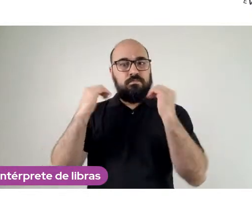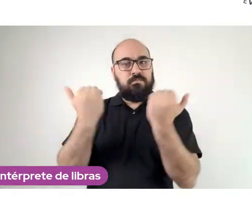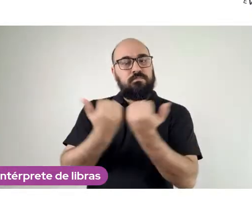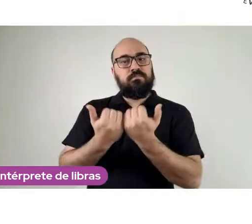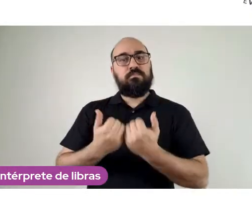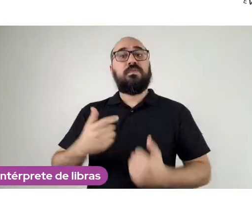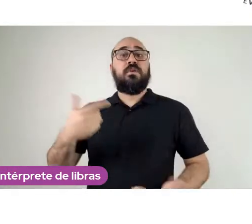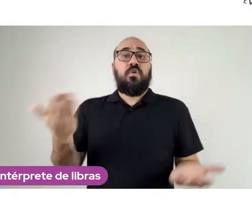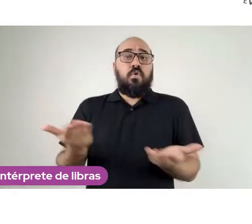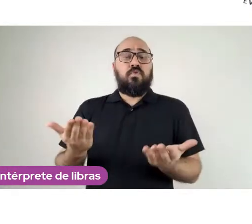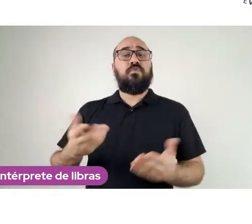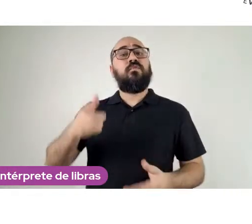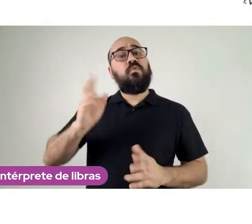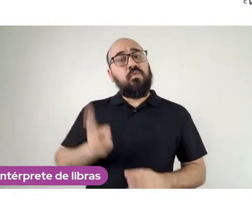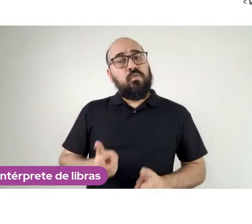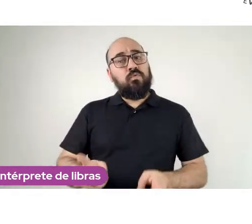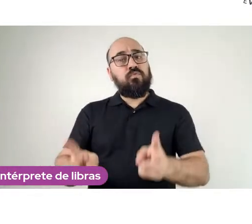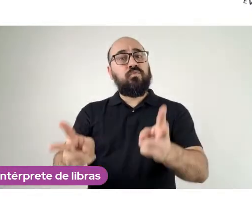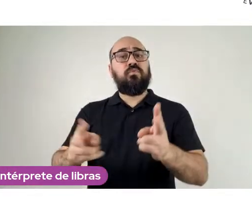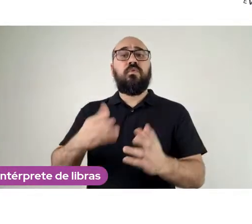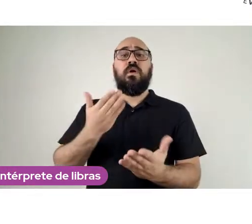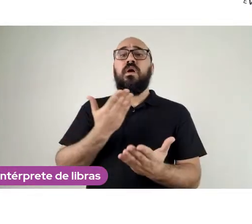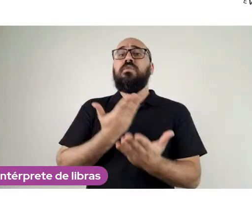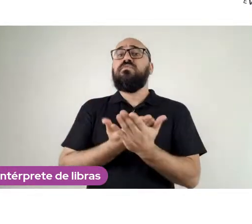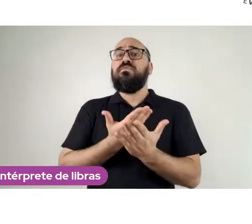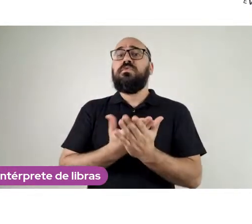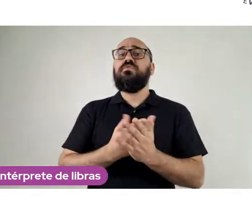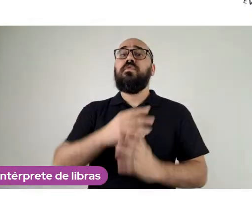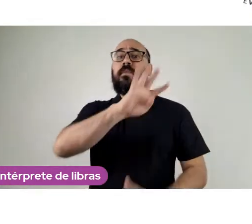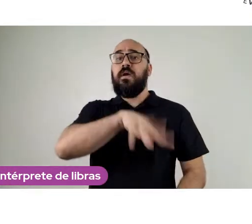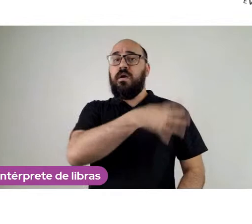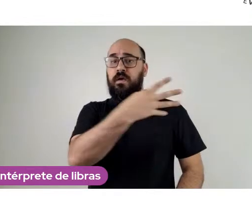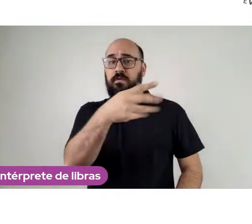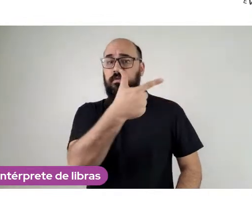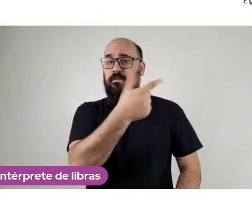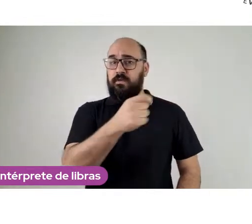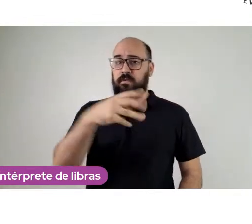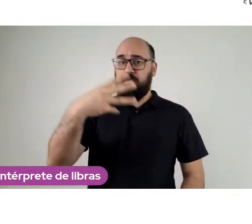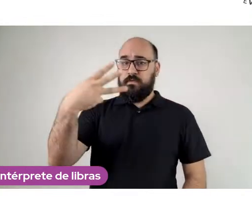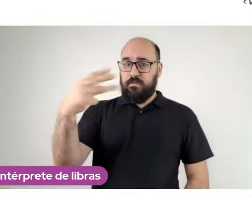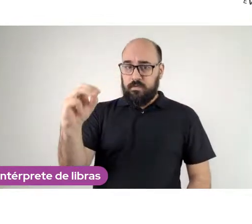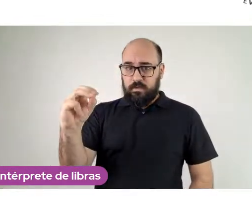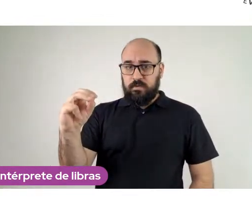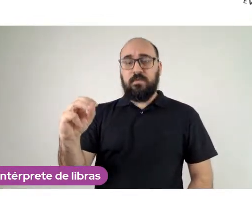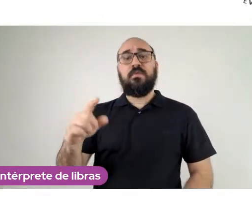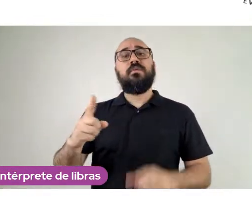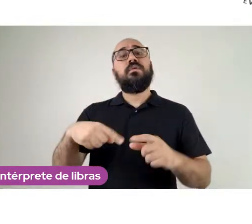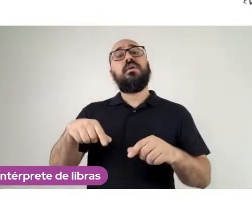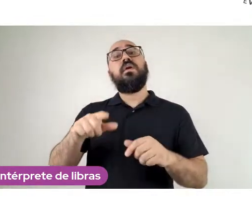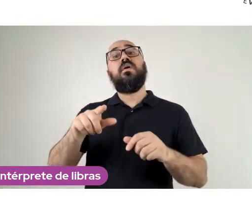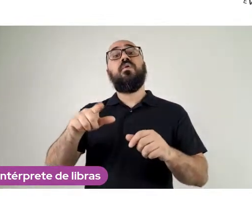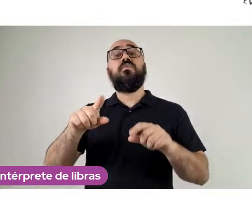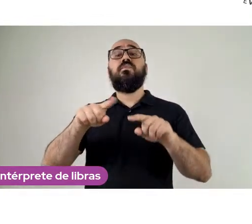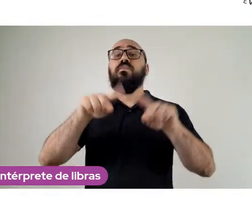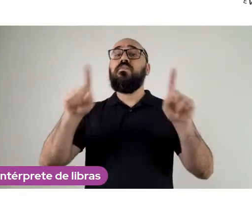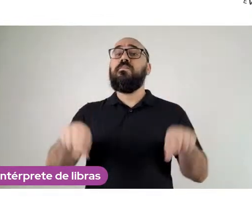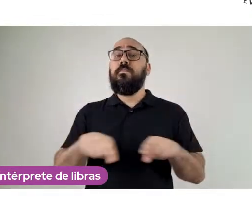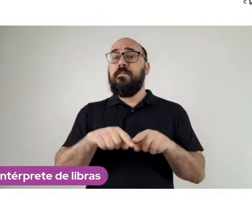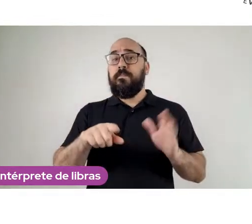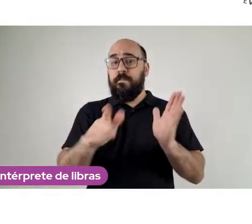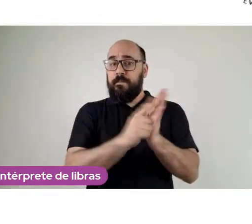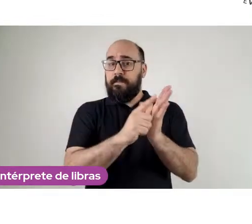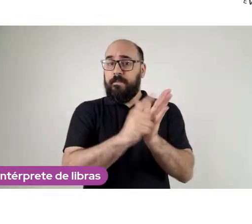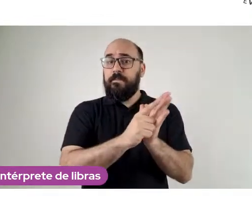Agenda 2030, né, em particular, o Objetivo de Desenvolvimento Sustentável número 14. E esse evento é